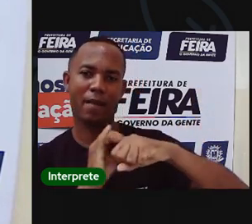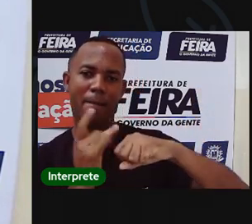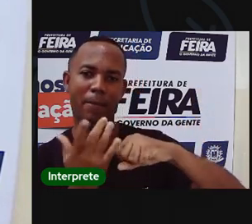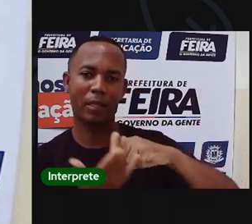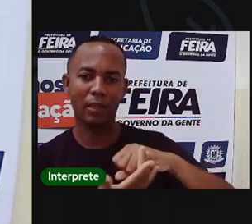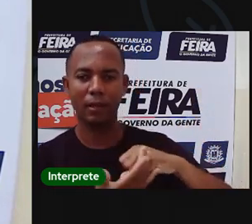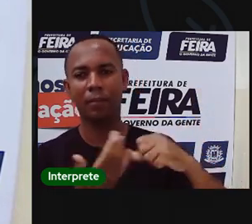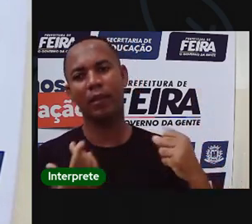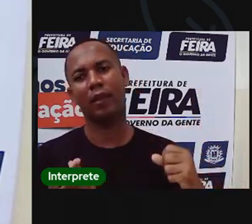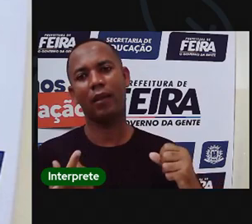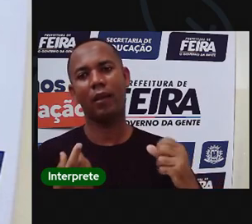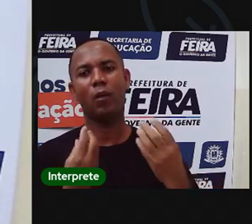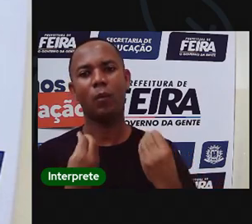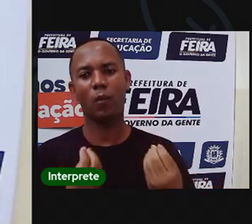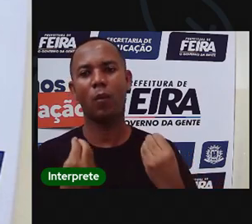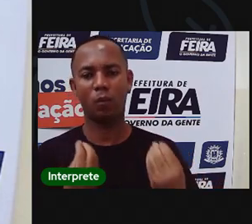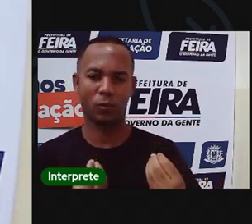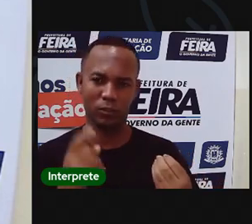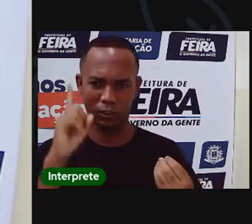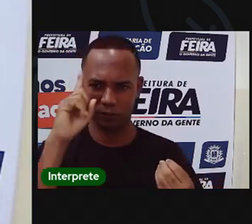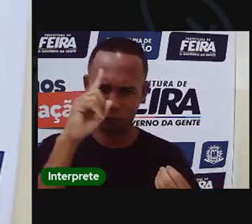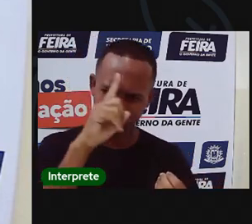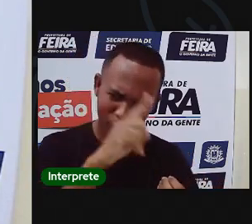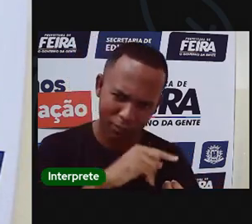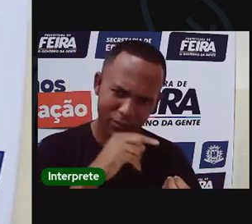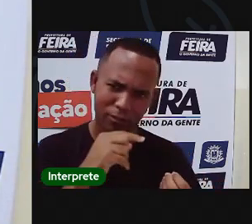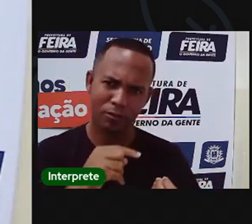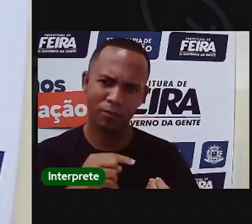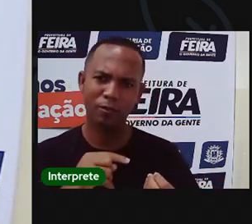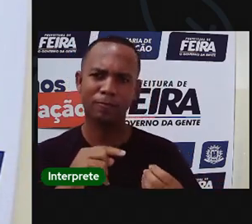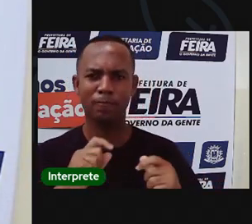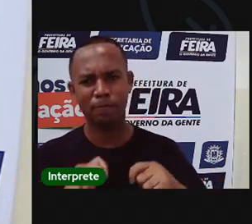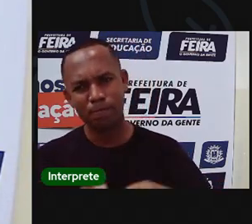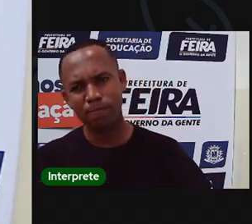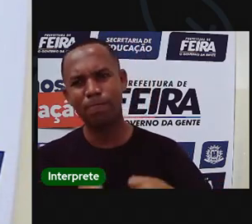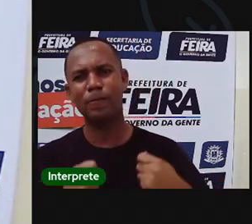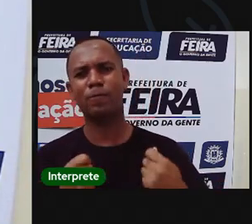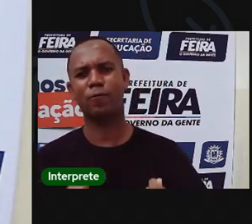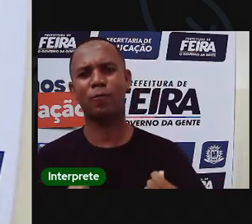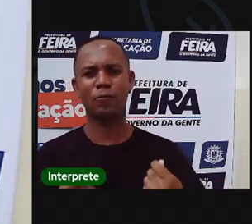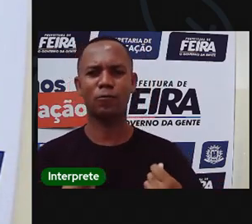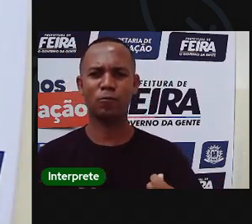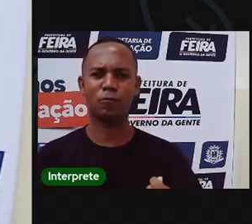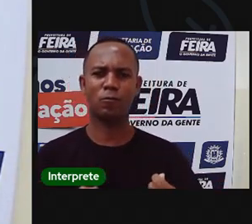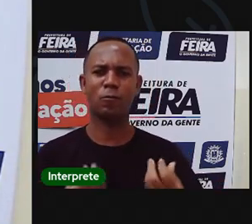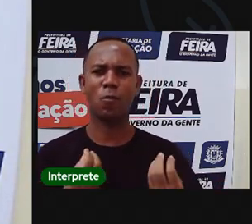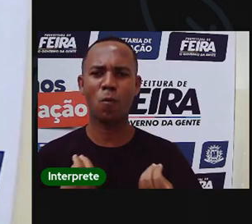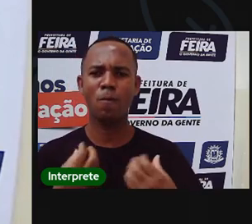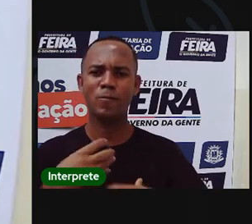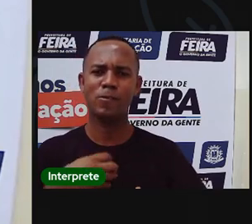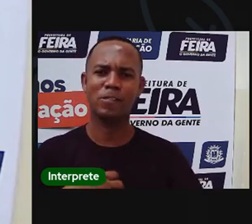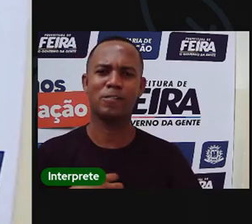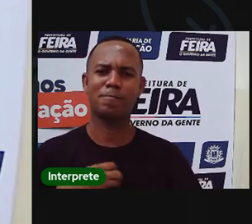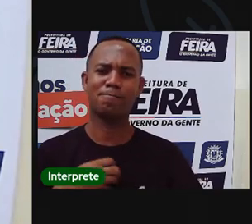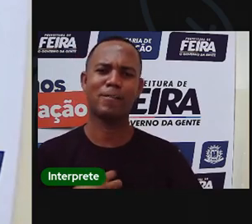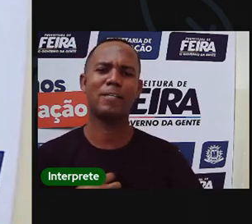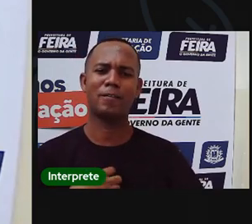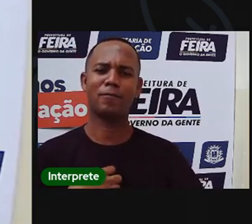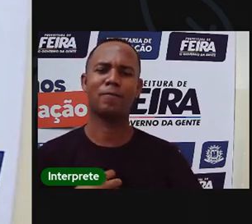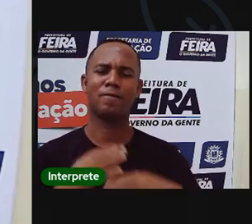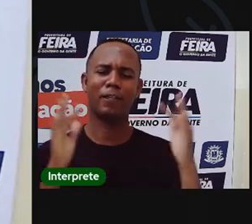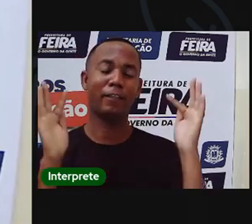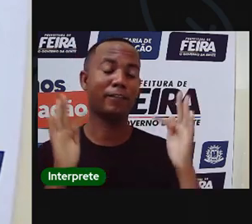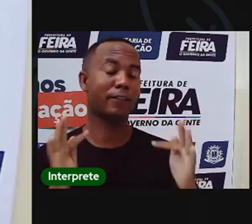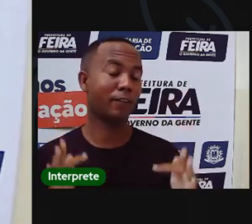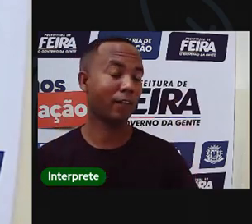sobre como foi difícil esse momento, os desafios, né, as emoções geradas nesse momento de pandemia,